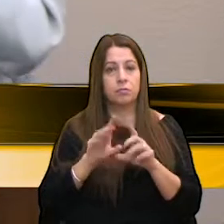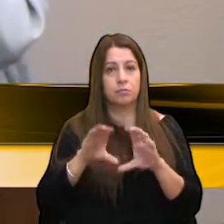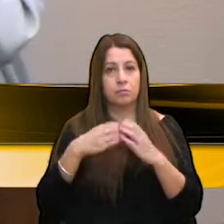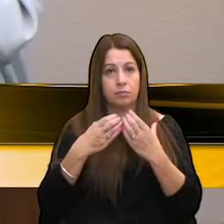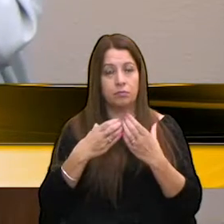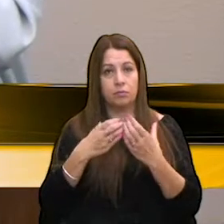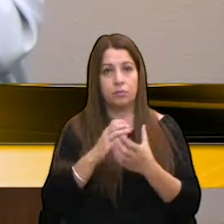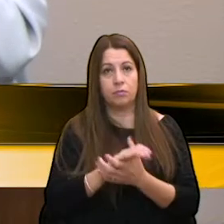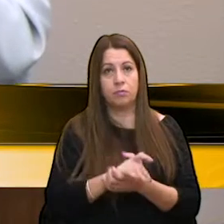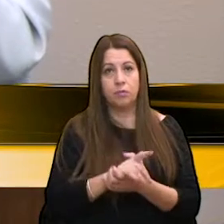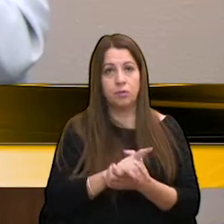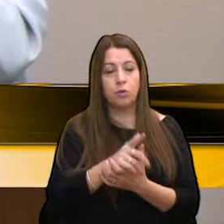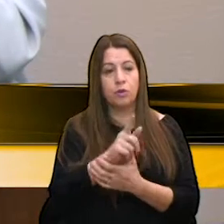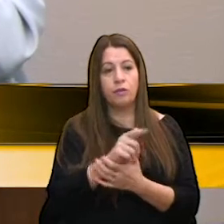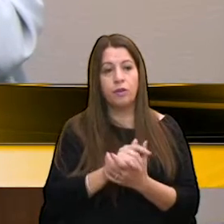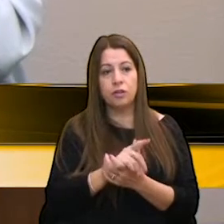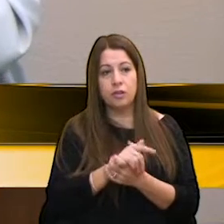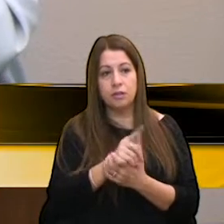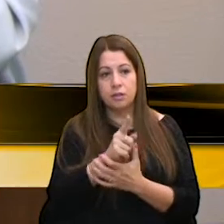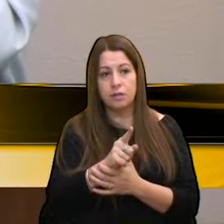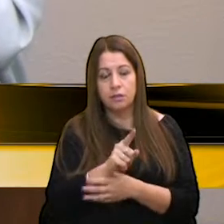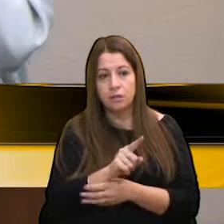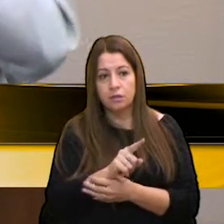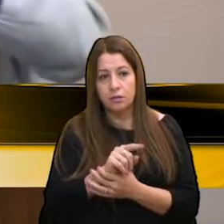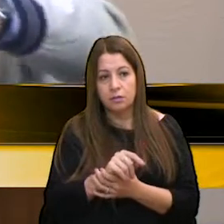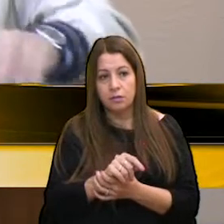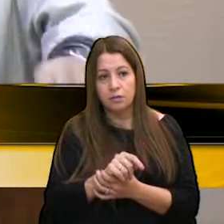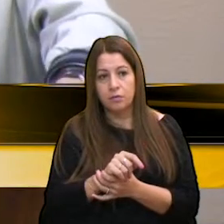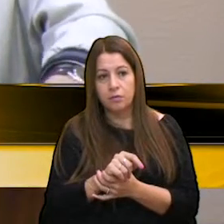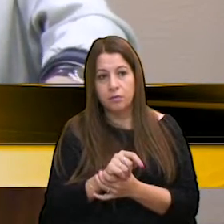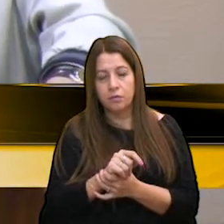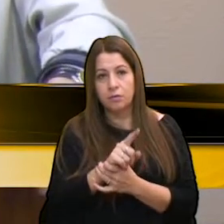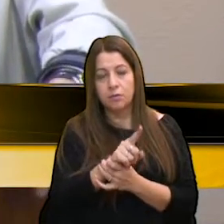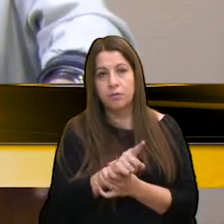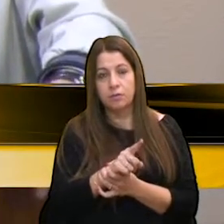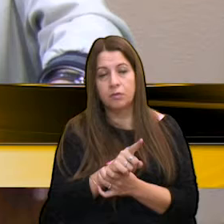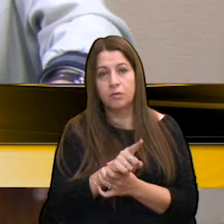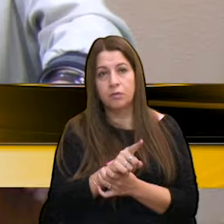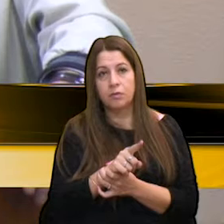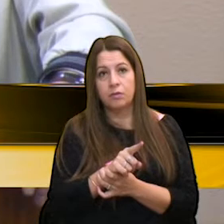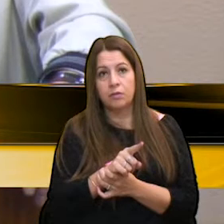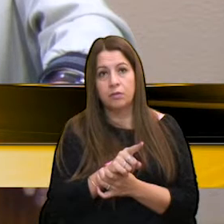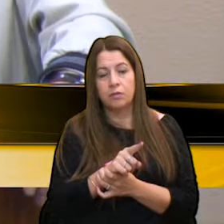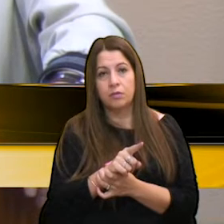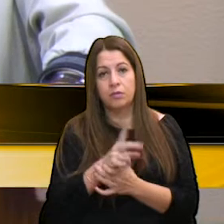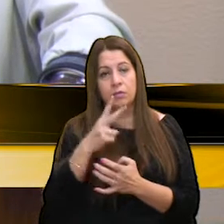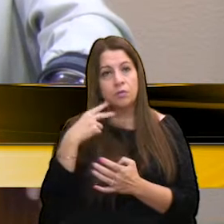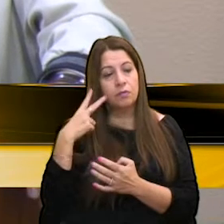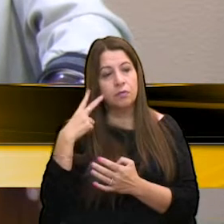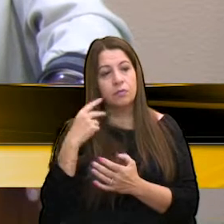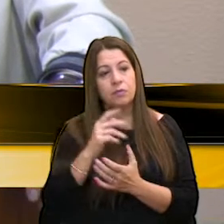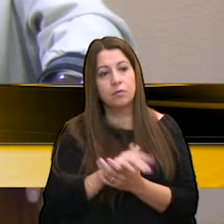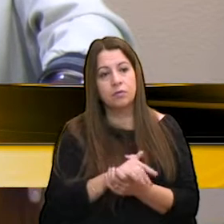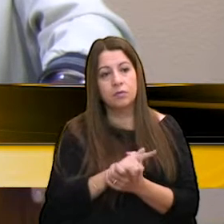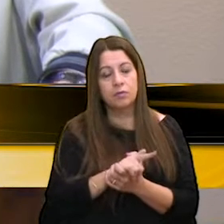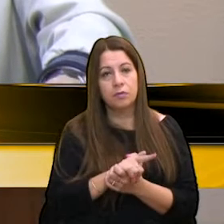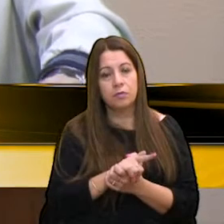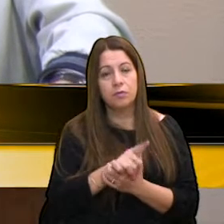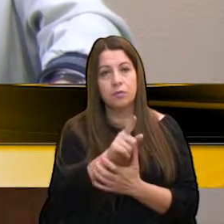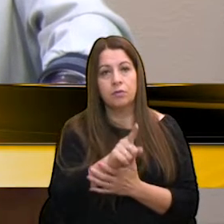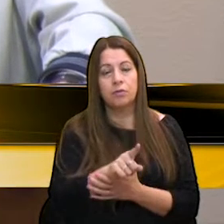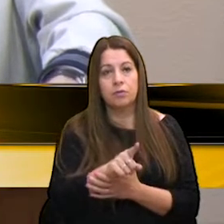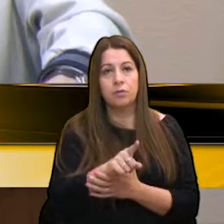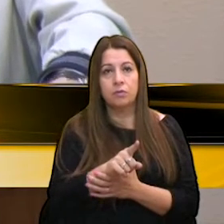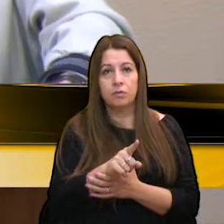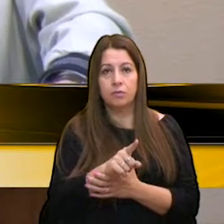Câmara. Nós temos acompanhado aí um ataque constante aos vereadores, ao próprio jornal